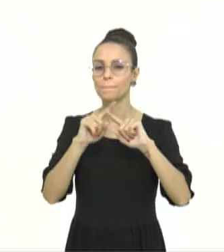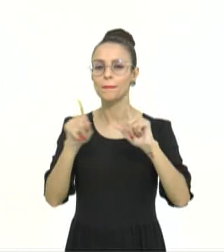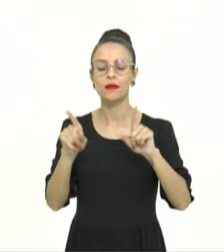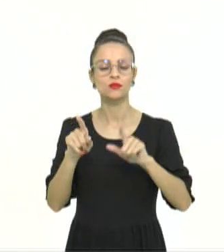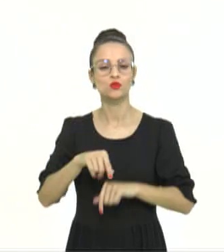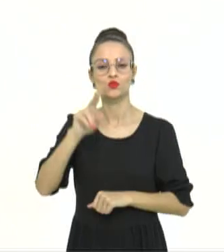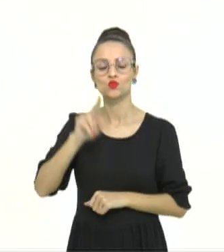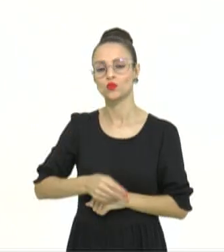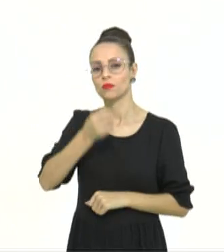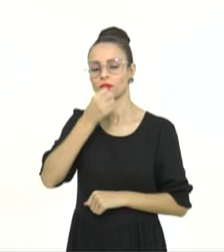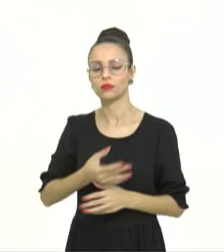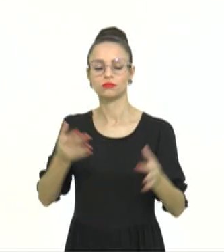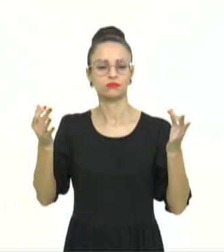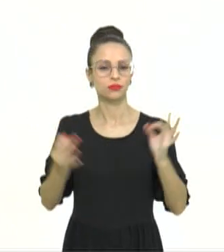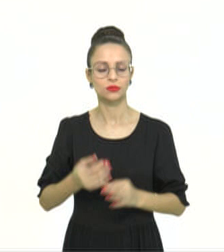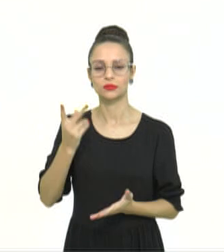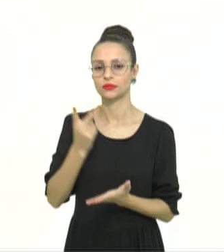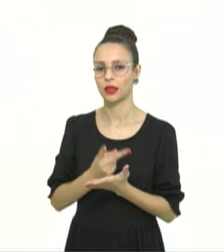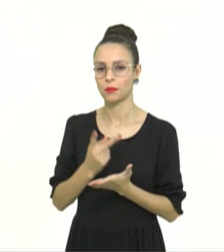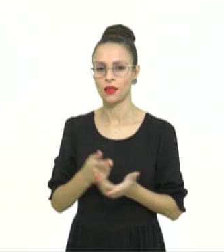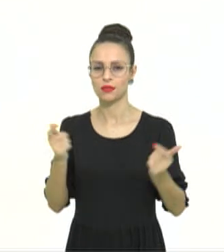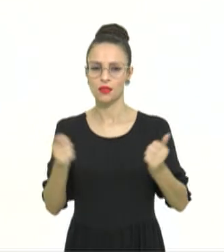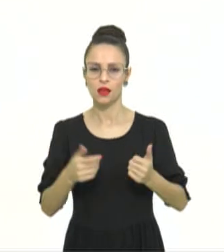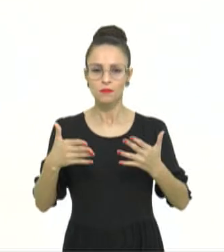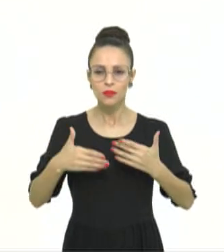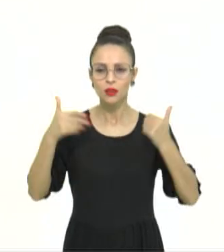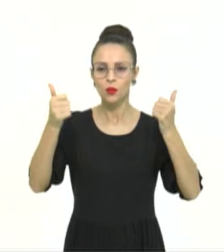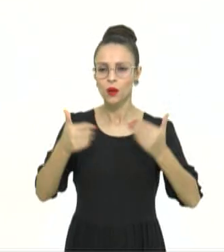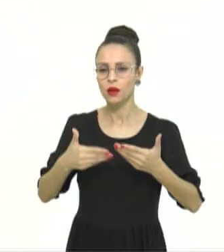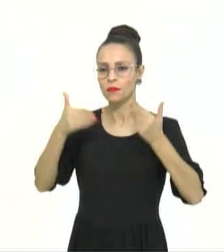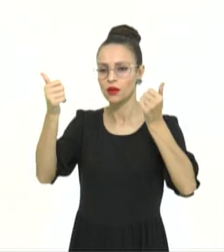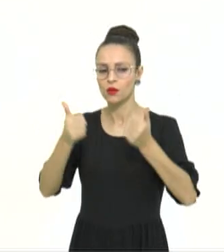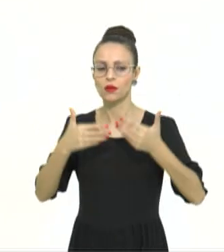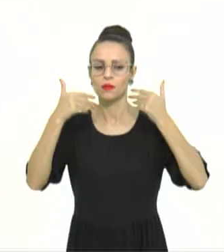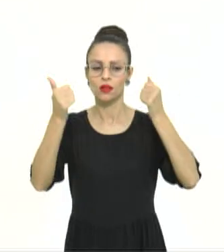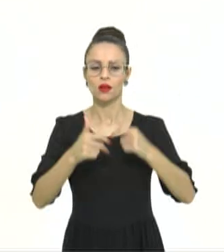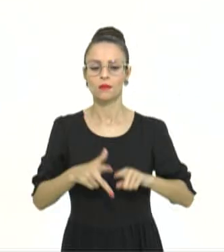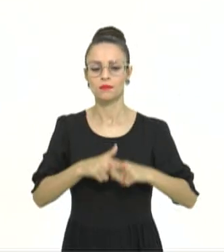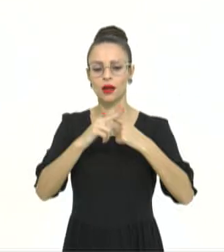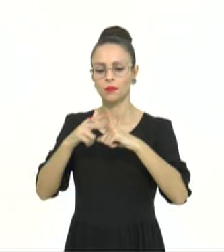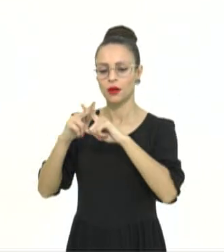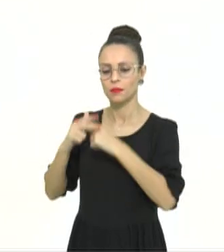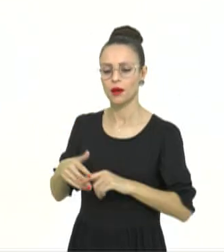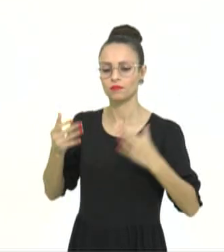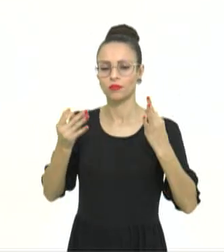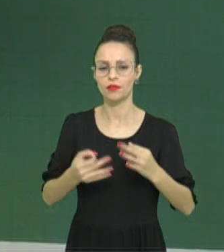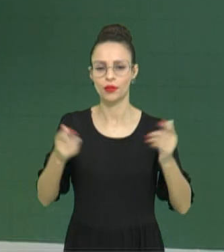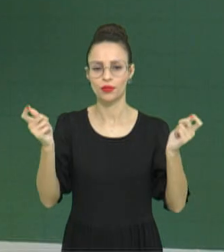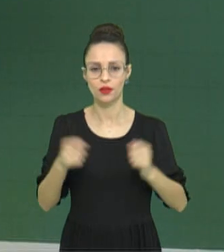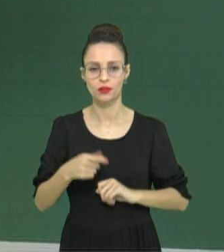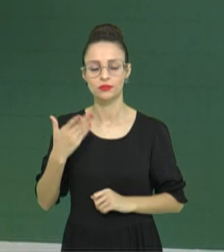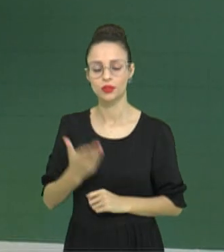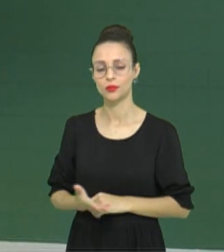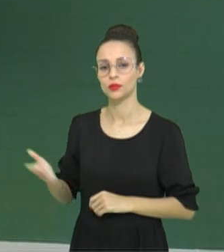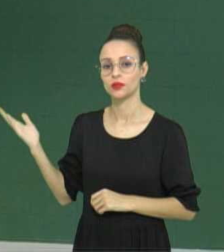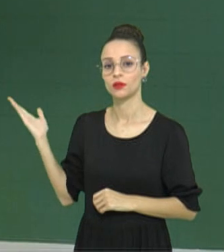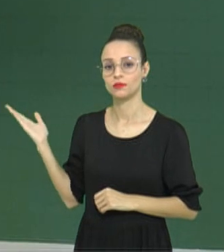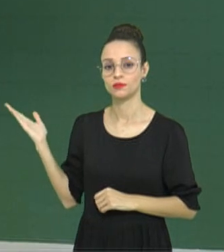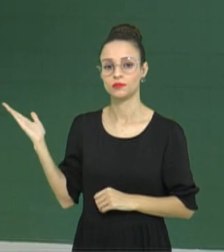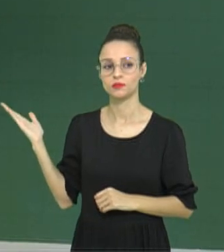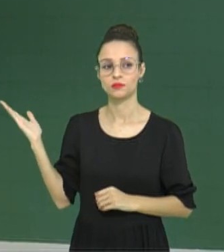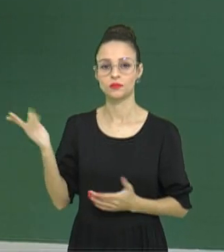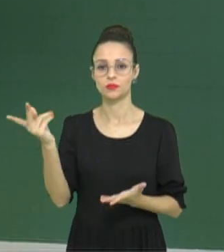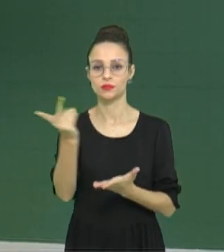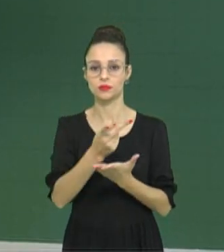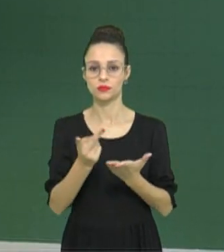com ela, sempre achando que pode e deve aperfeiçoá-la. E aí na nossa imagem, nesse